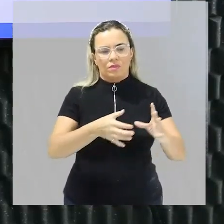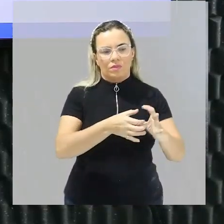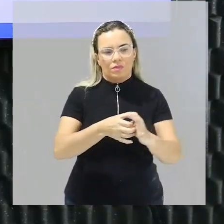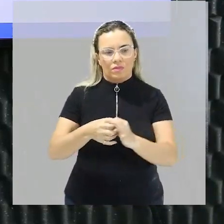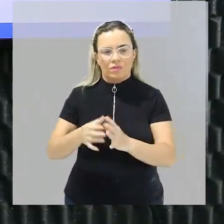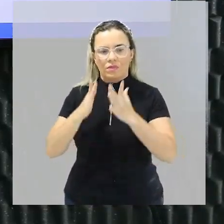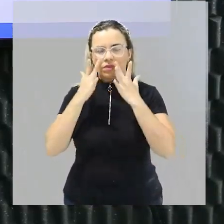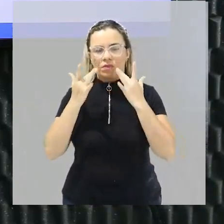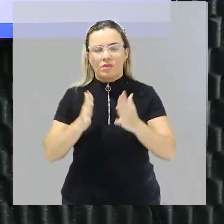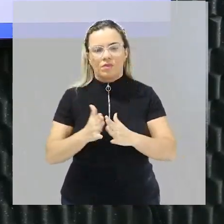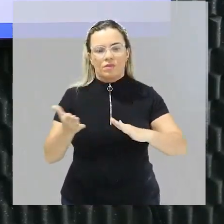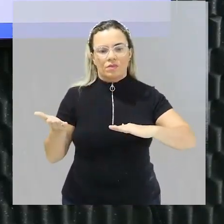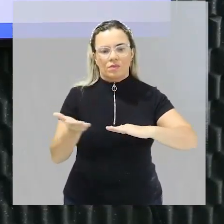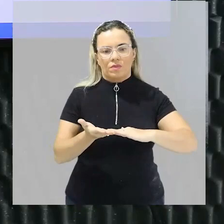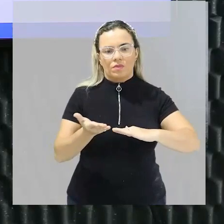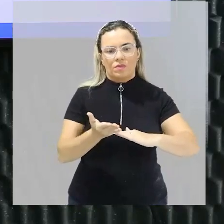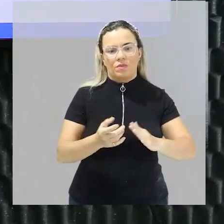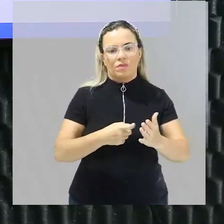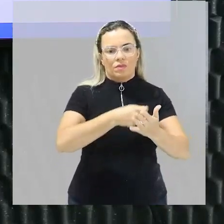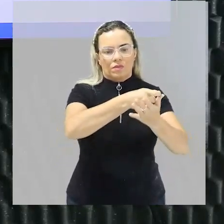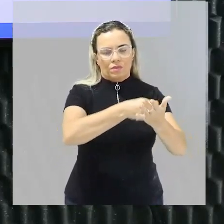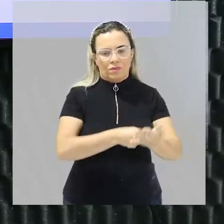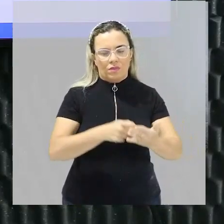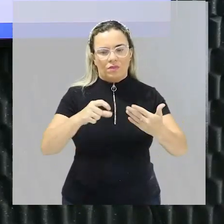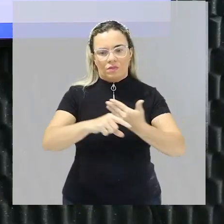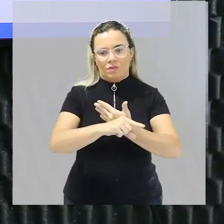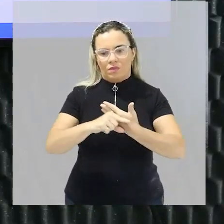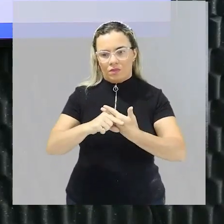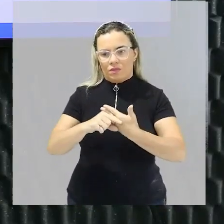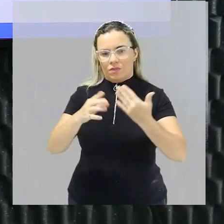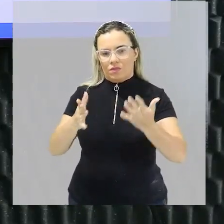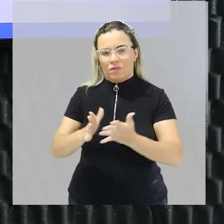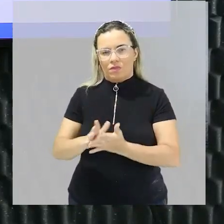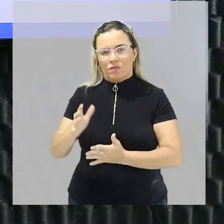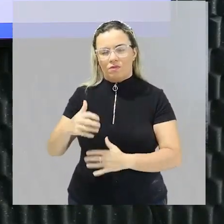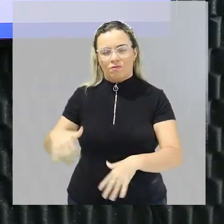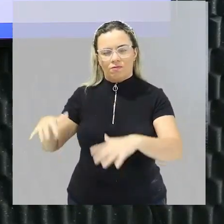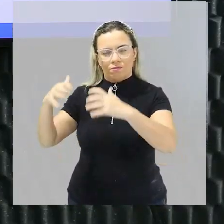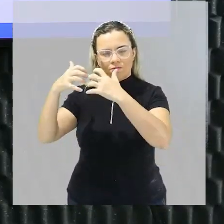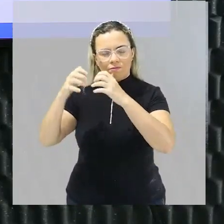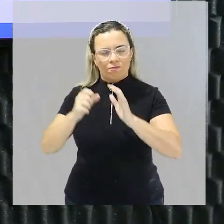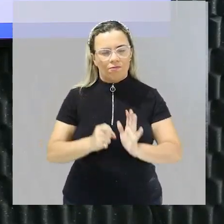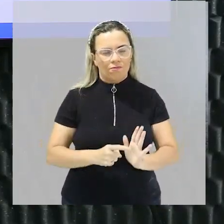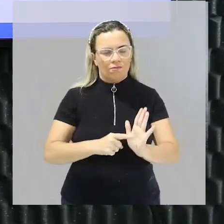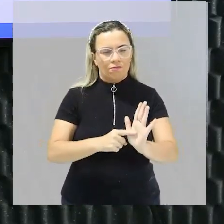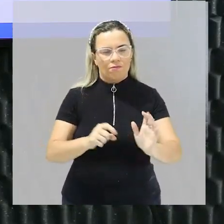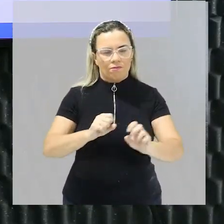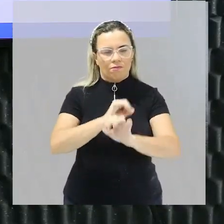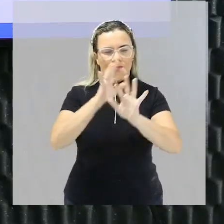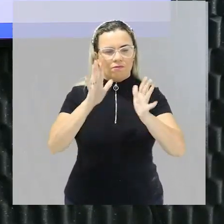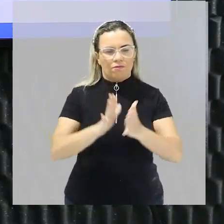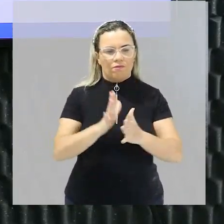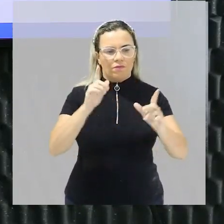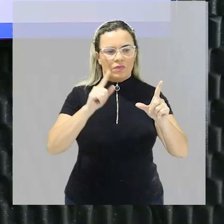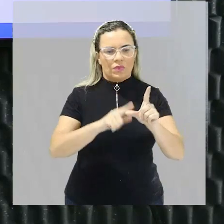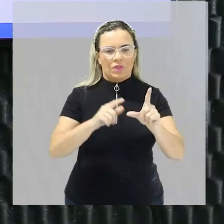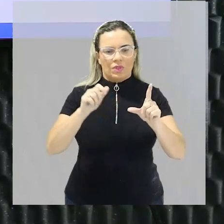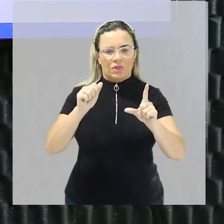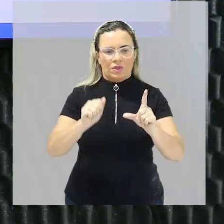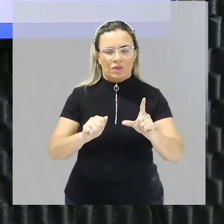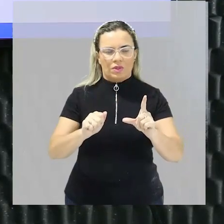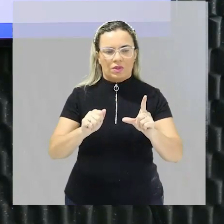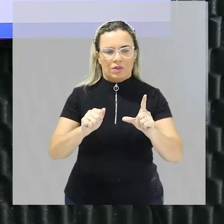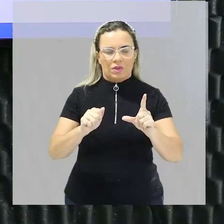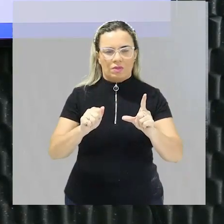da arte contemporânea, o texto da autora reflete ações que explicitam. Métodos utilizados pelo mercado da arte.